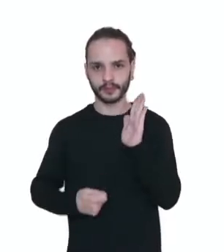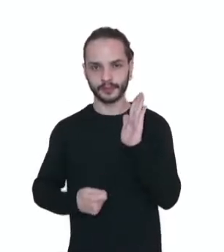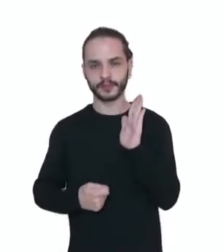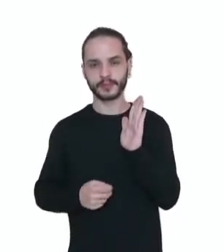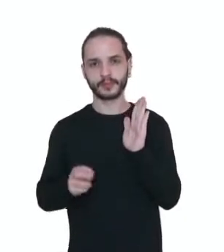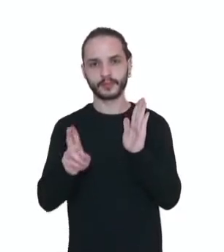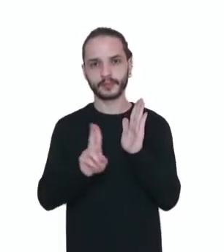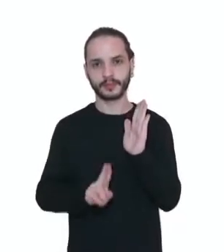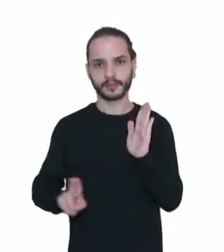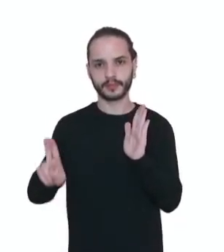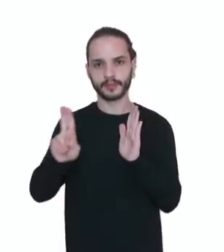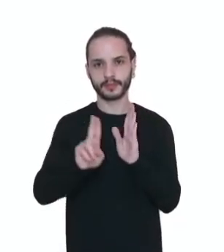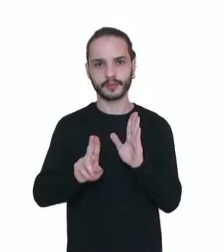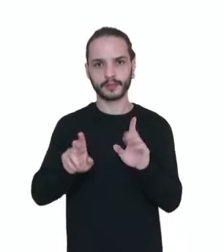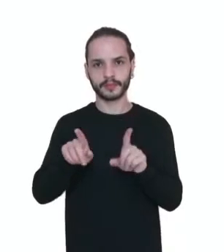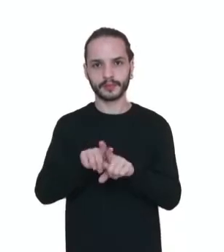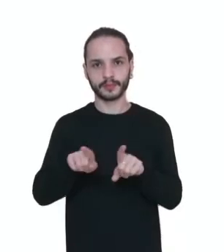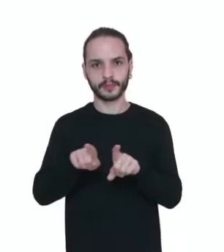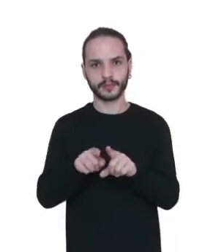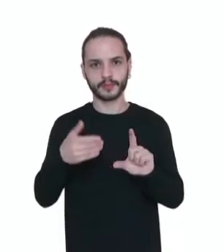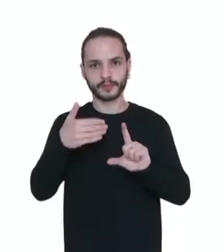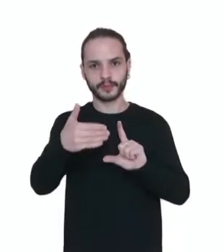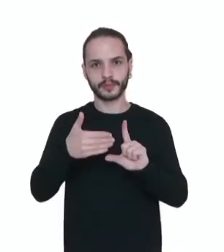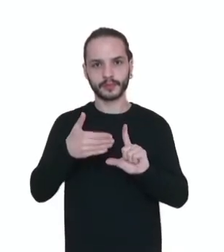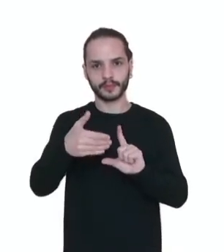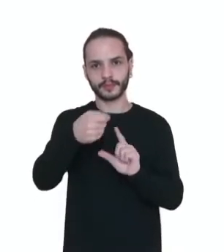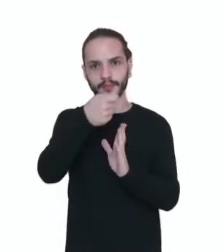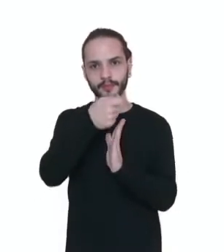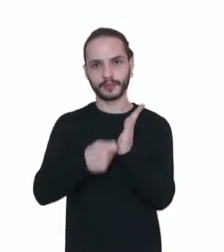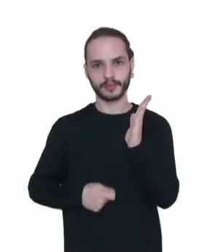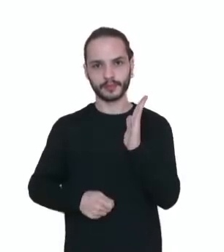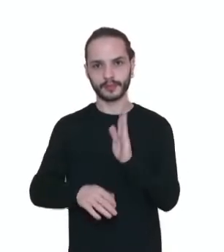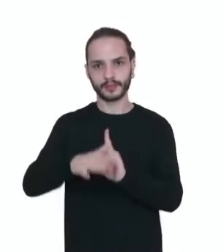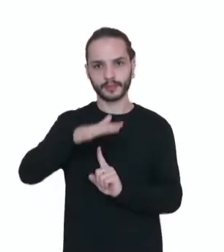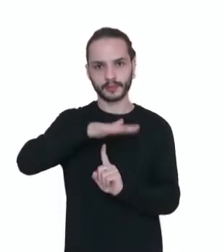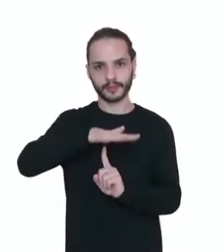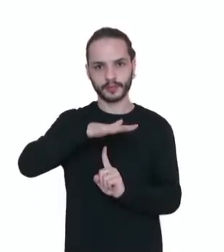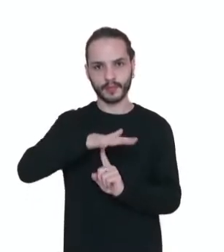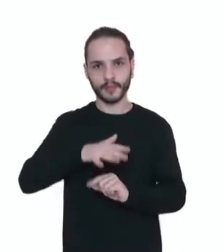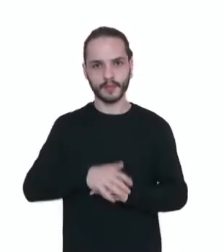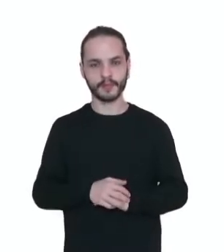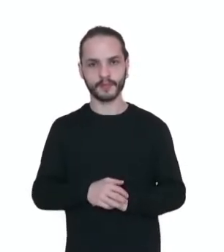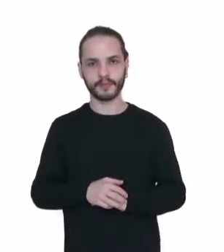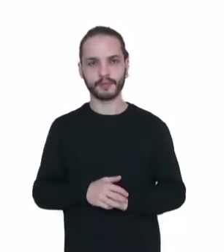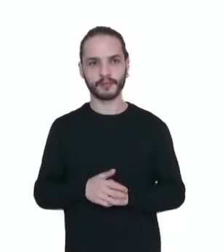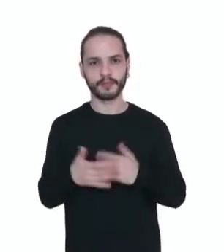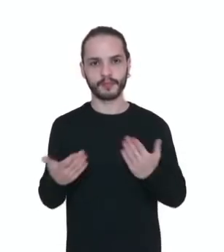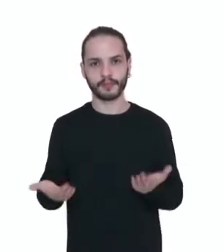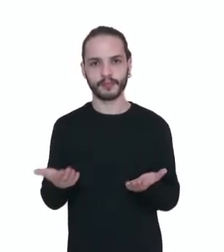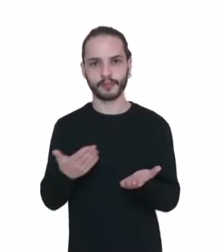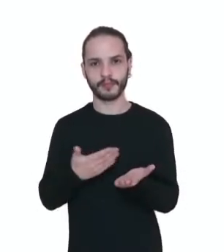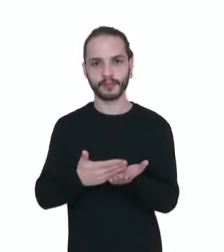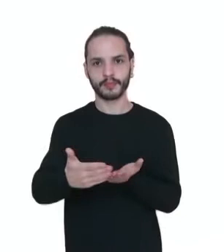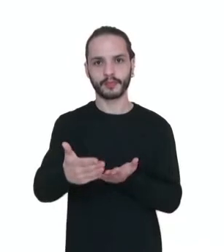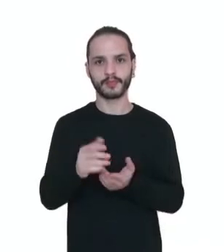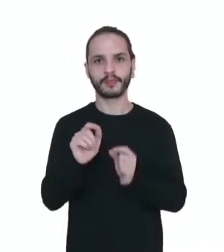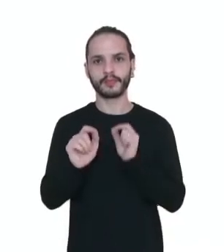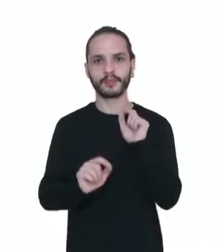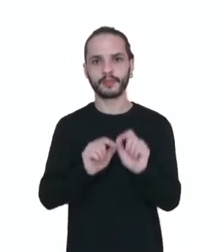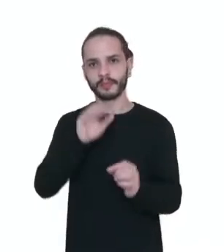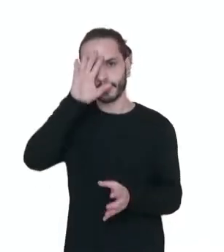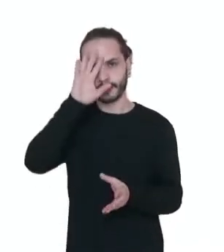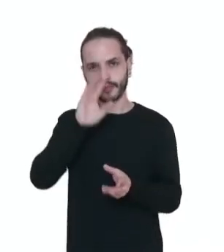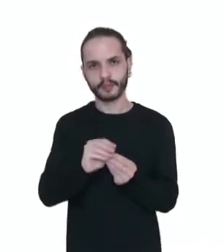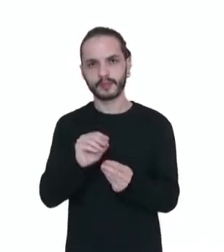utilizem também, na medida do possível, a plataforma Redação Paraná. Então, para início de conversa, obviamente, temos que entender, né, o que é um